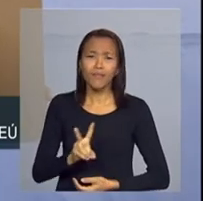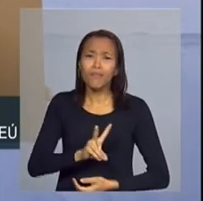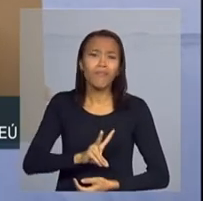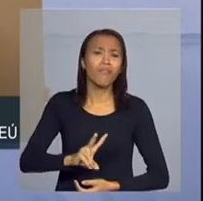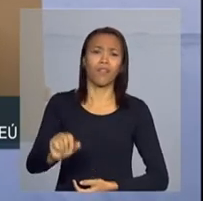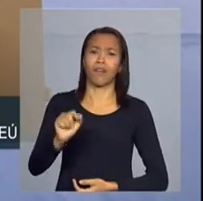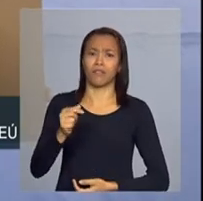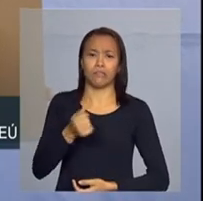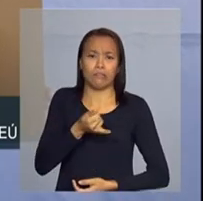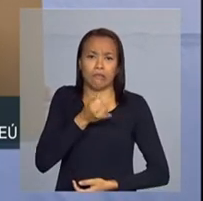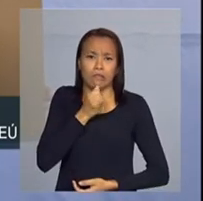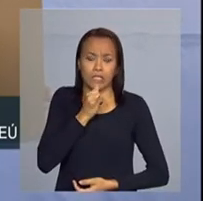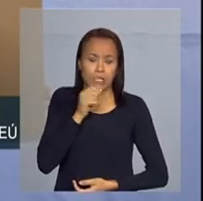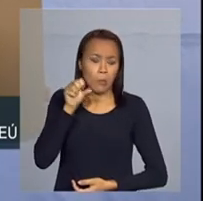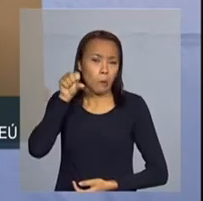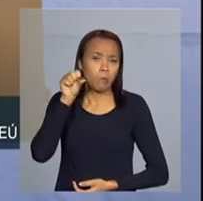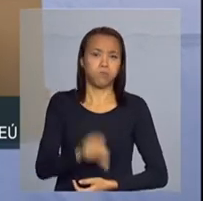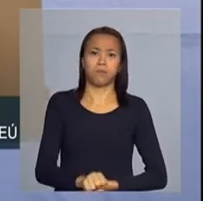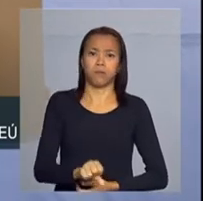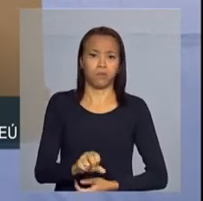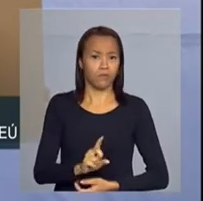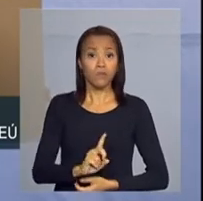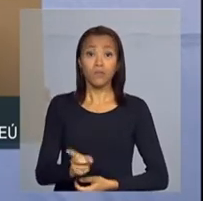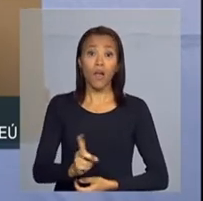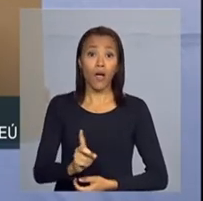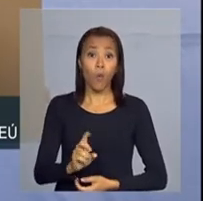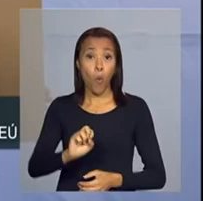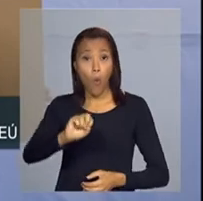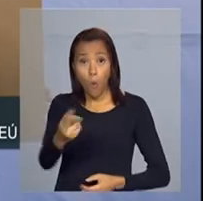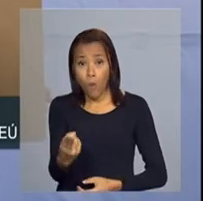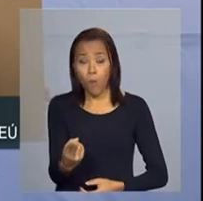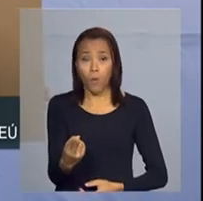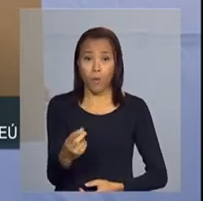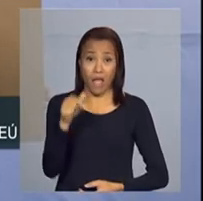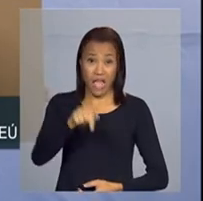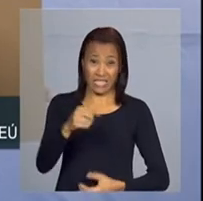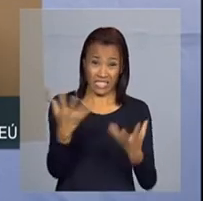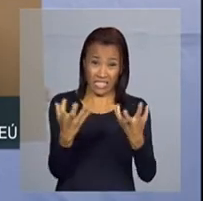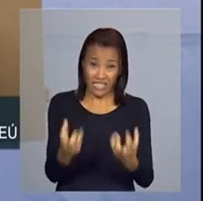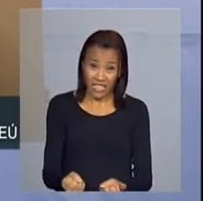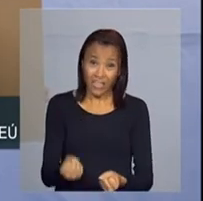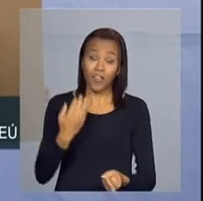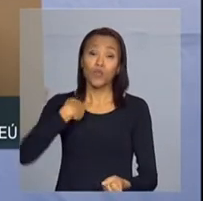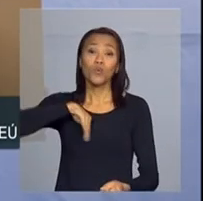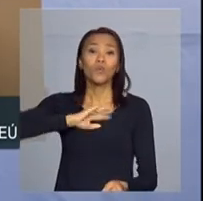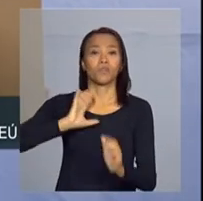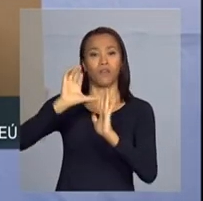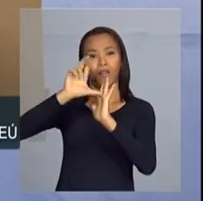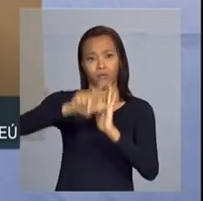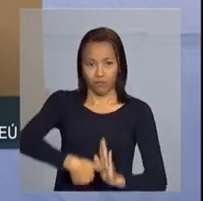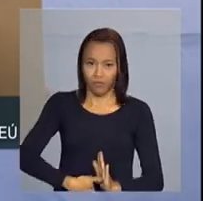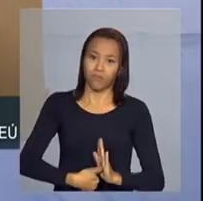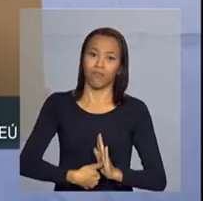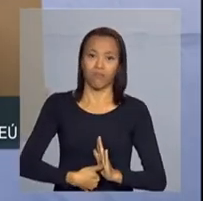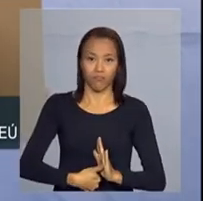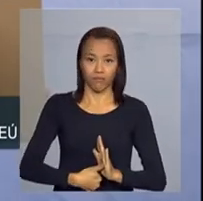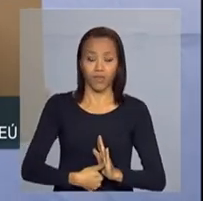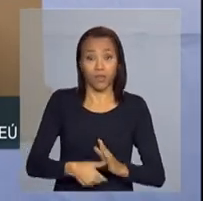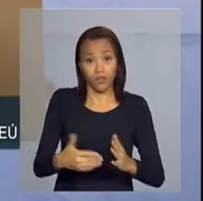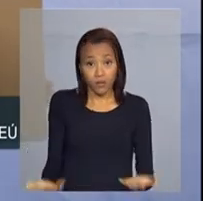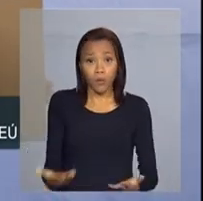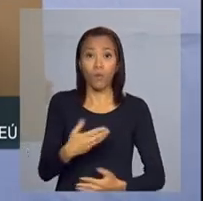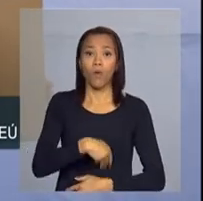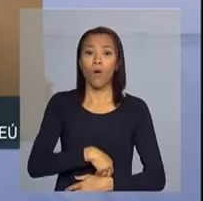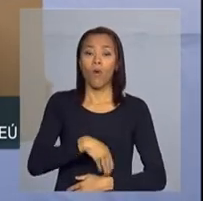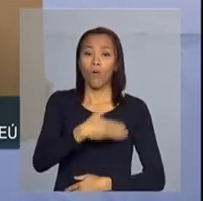desanimar, ela tampouco vai jogar a gente para trás. O governo